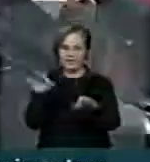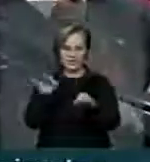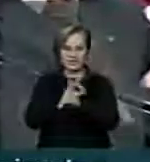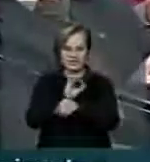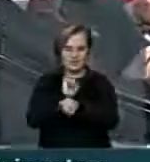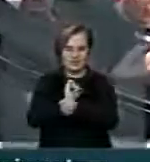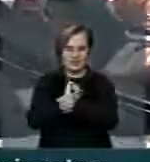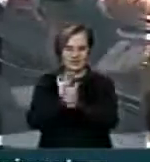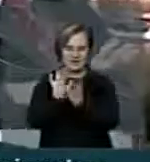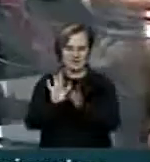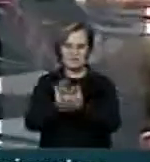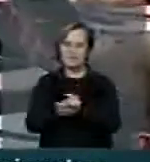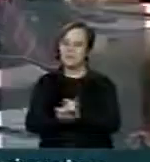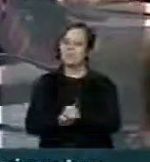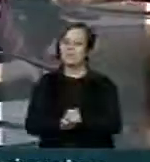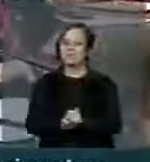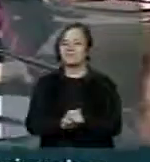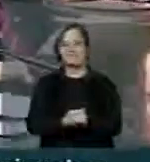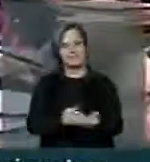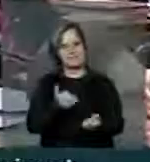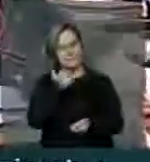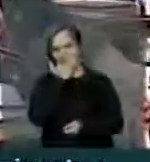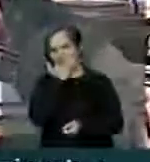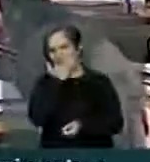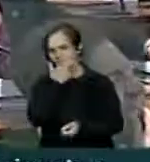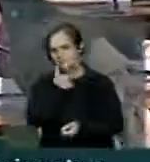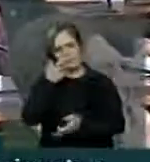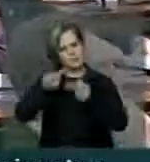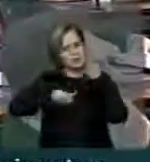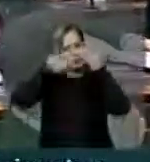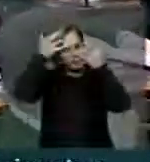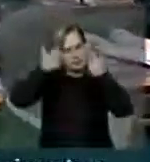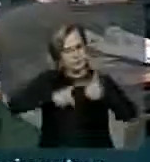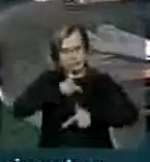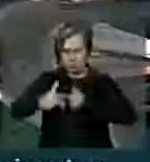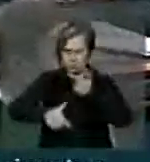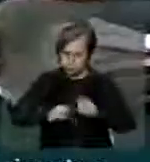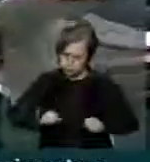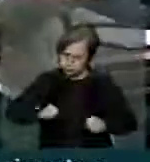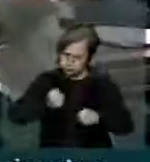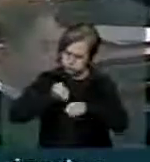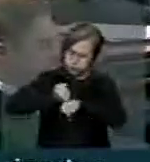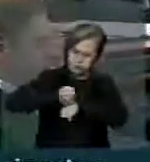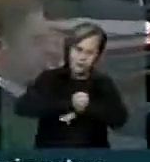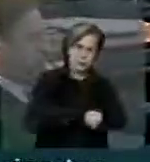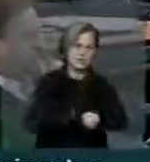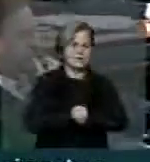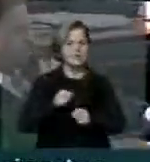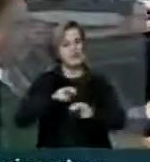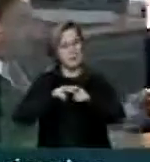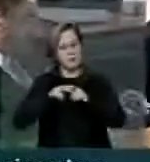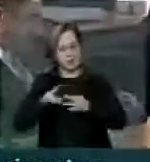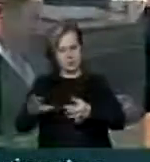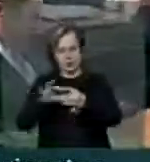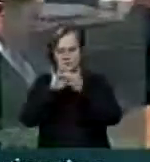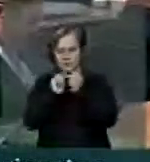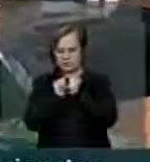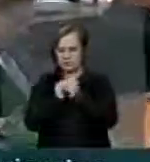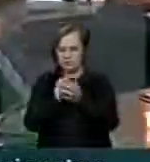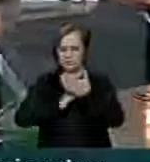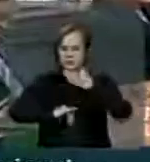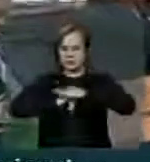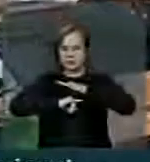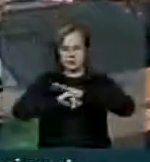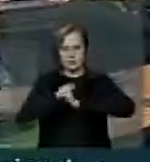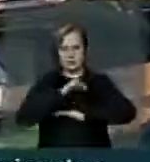minutinho. Vamos lá, sem tumulto, gente. Eu estou contando aqui o trabalho que a gente está fazendo e é graças à parceria de todas as instituições